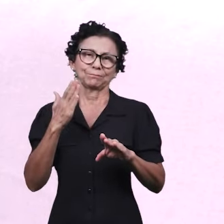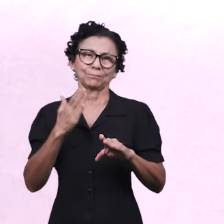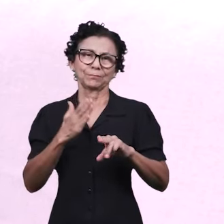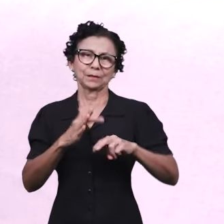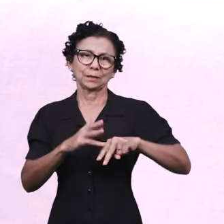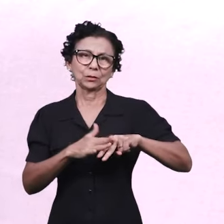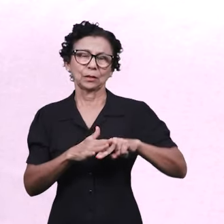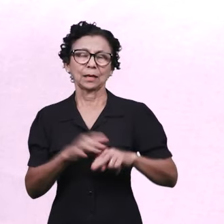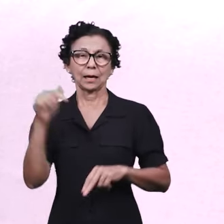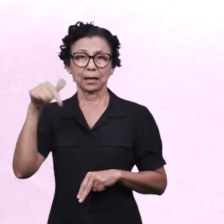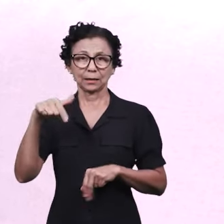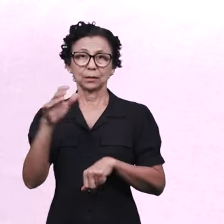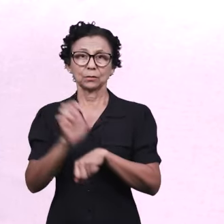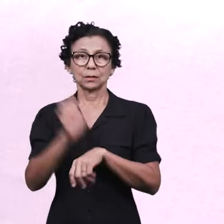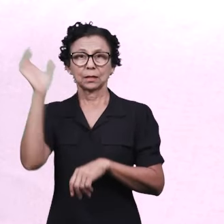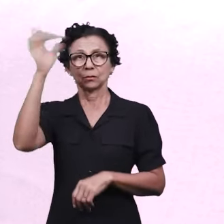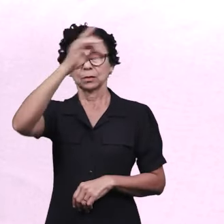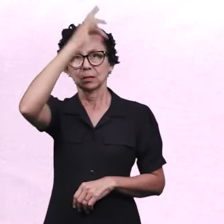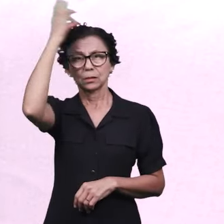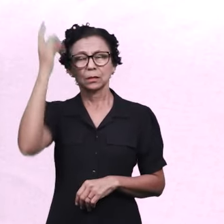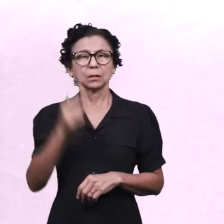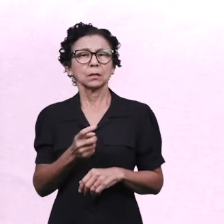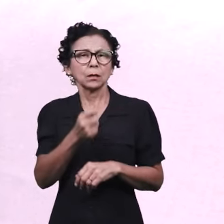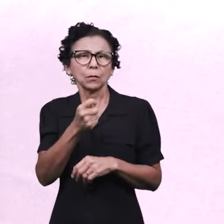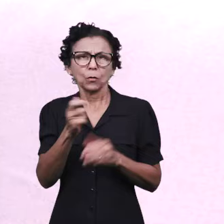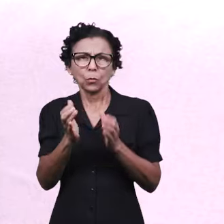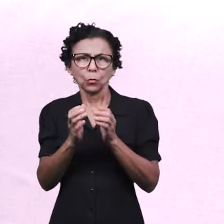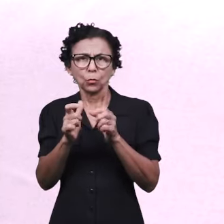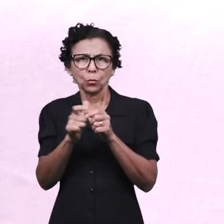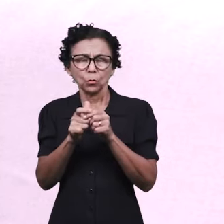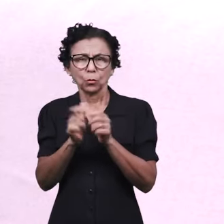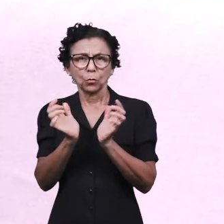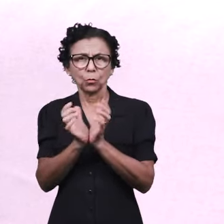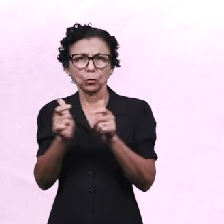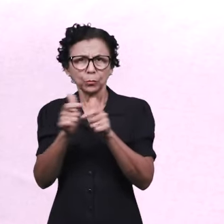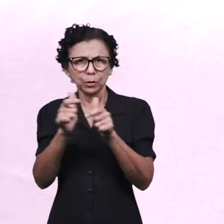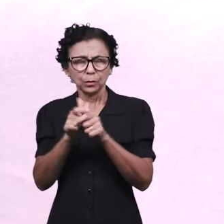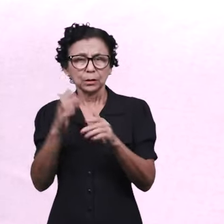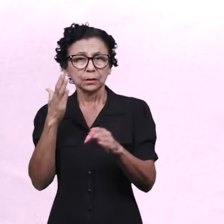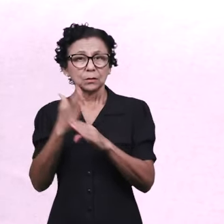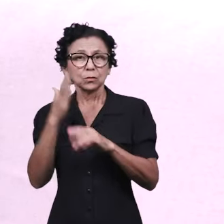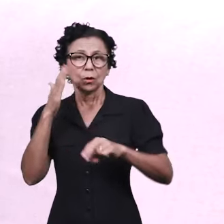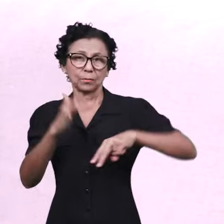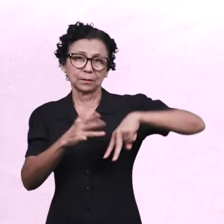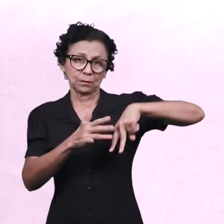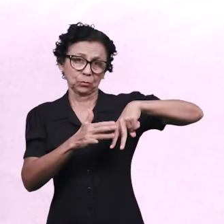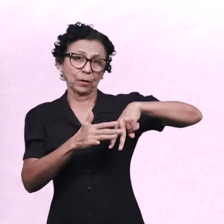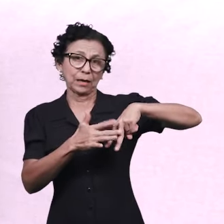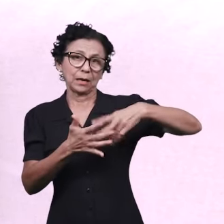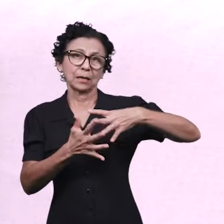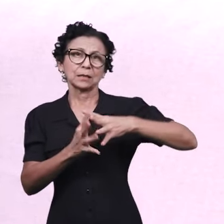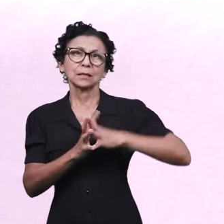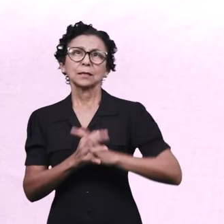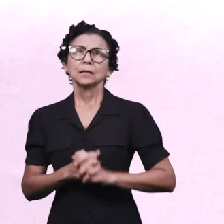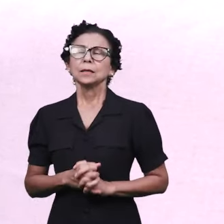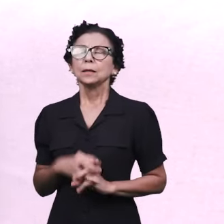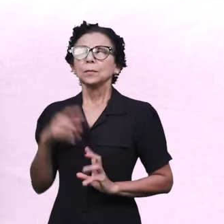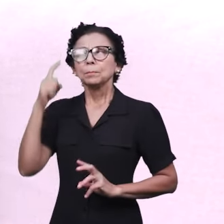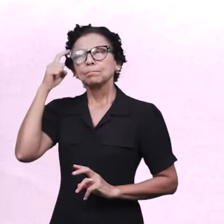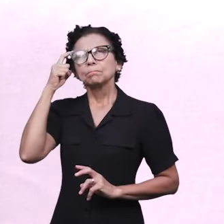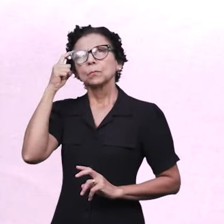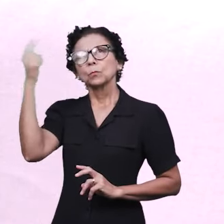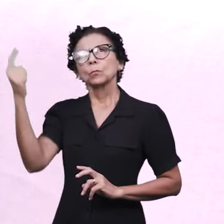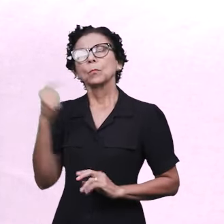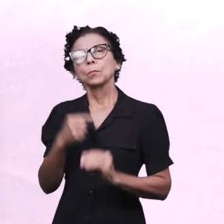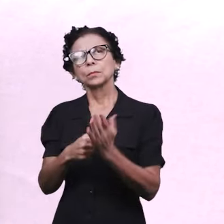estado do Espírito Santo né temos poucos profissionais que realizam o diagnóstico de lipedema quando que eu resolvi procurar ajuda né